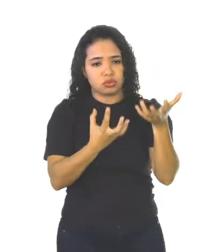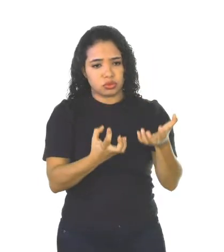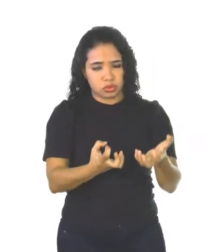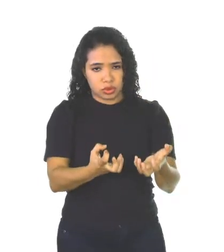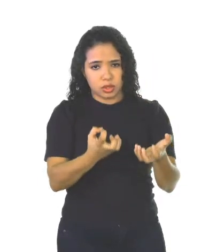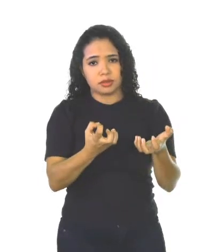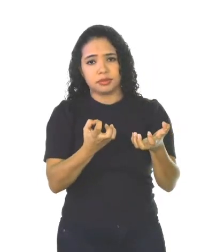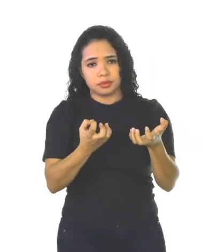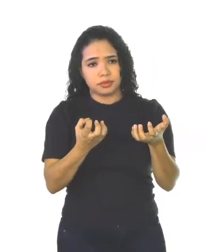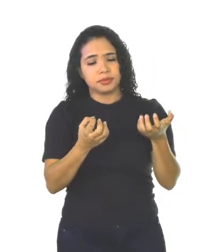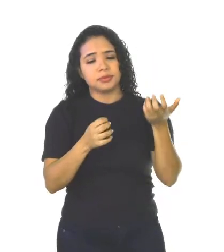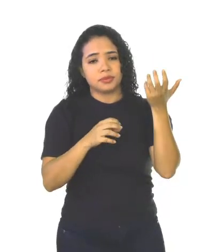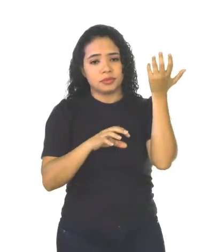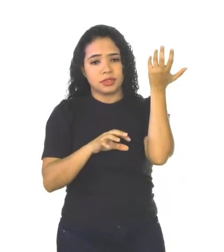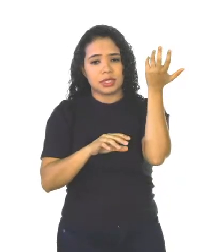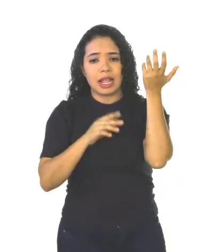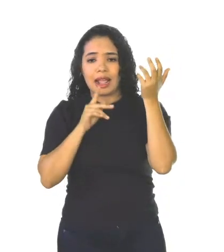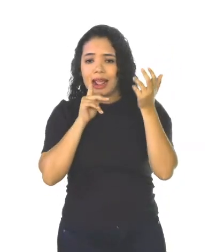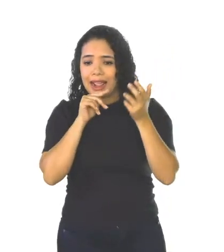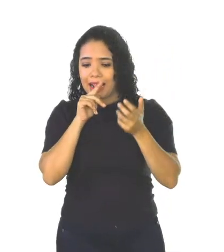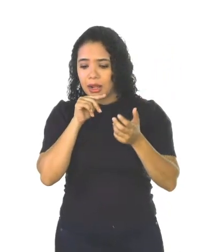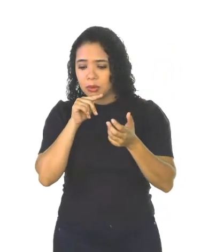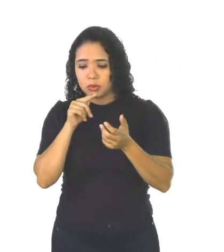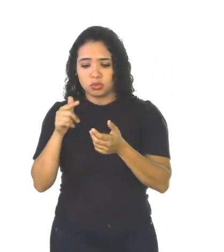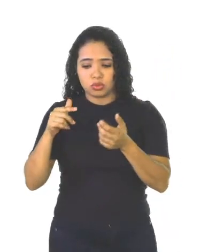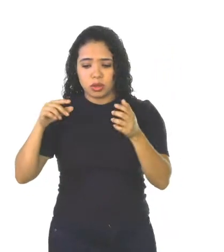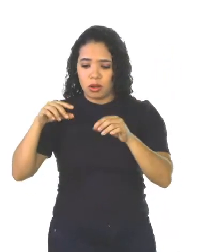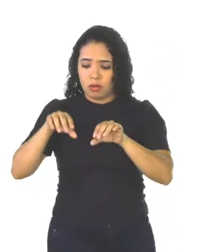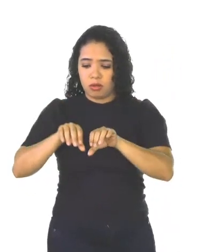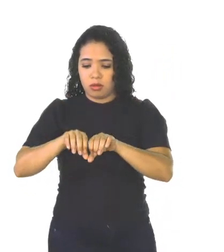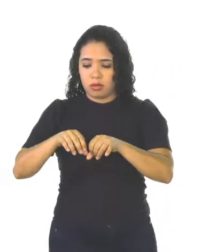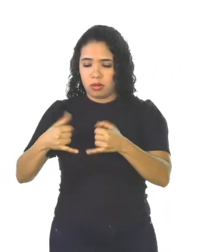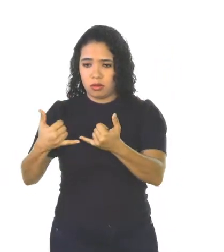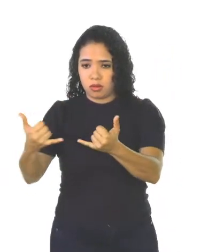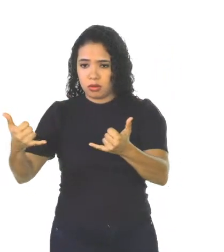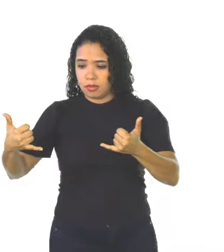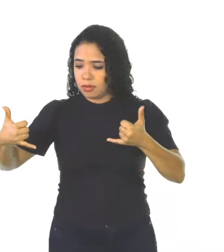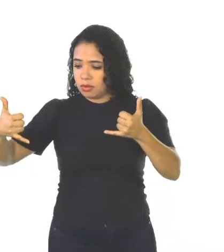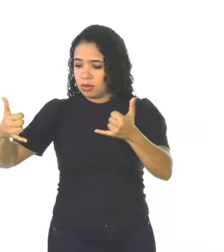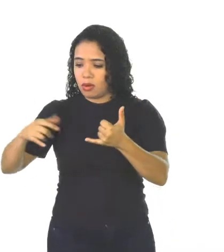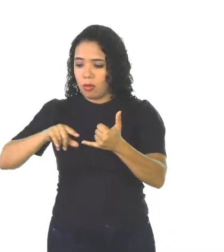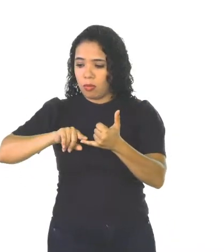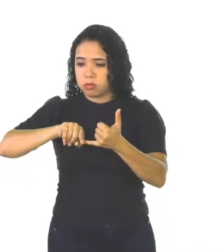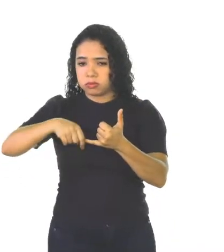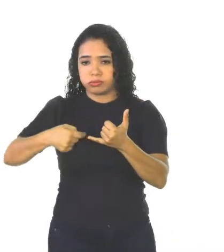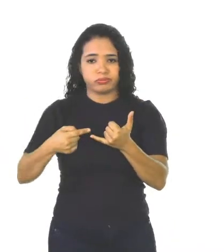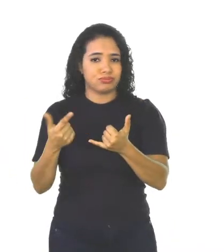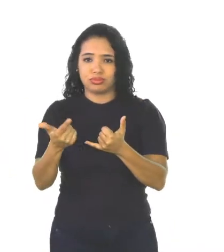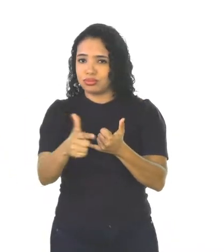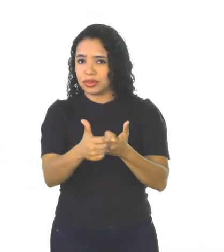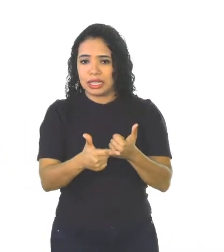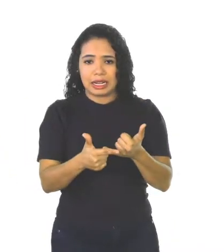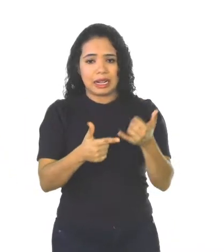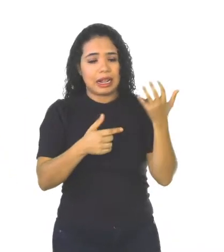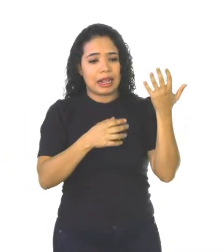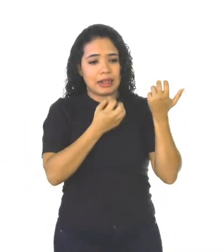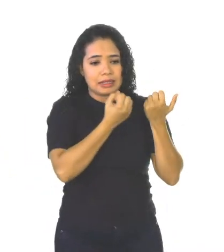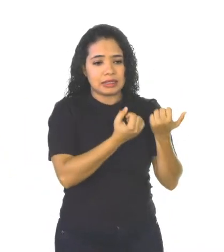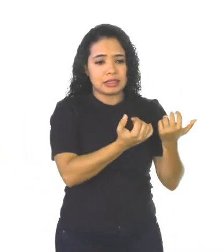estação. A água, então, já não passava, e as flores secavam sem a atenção da